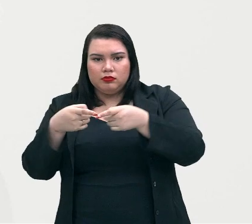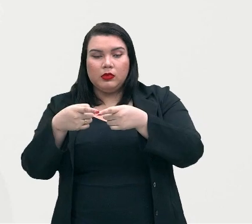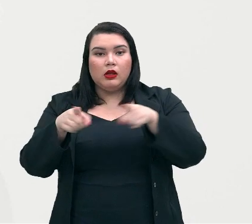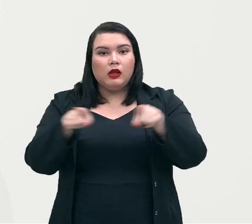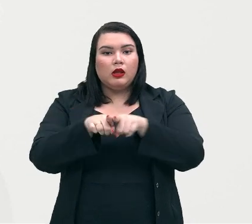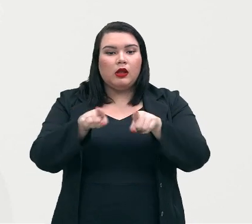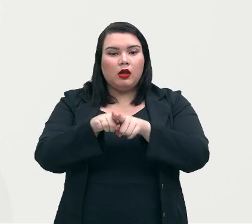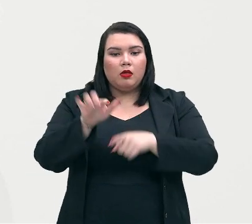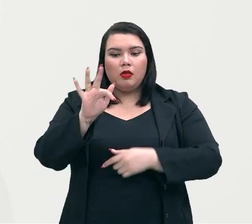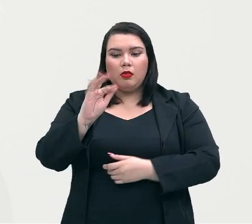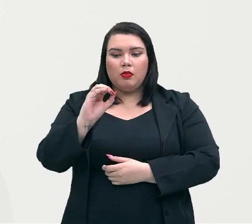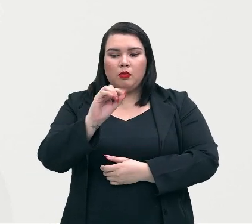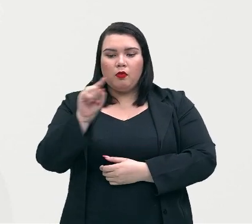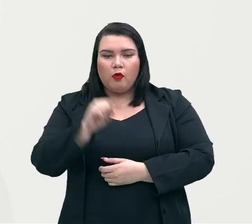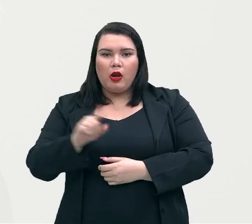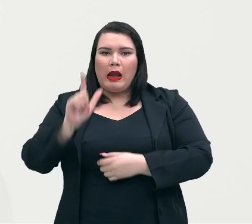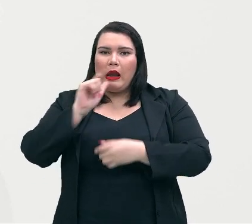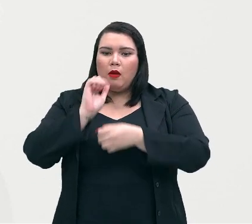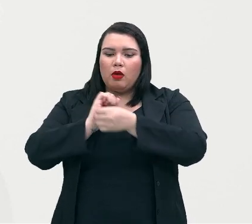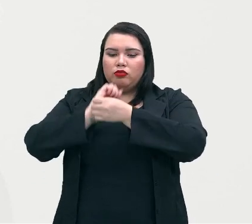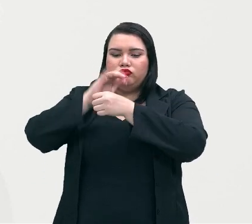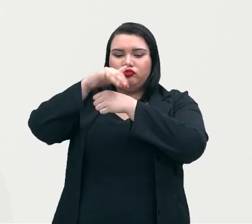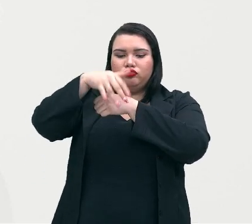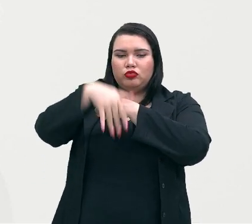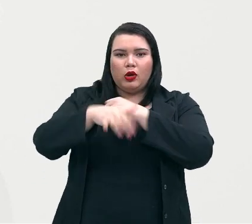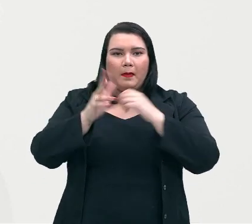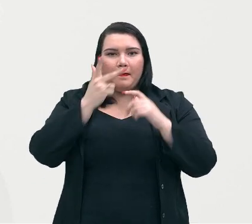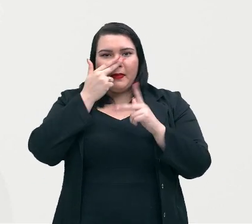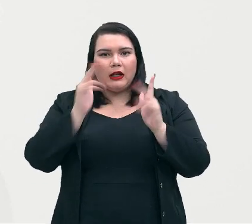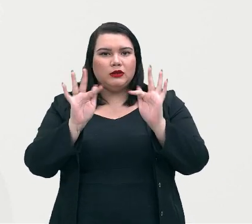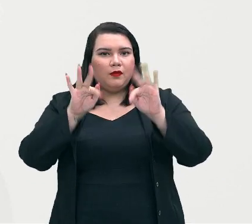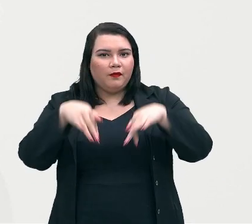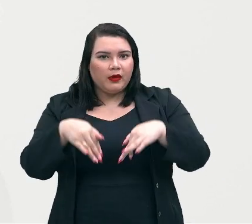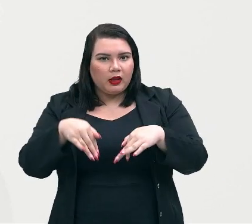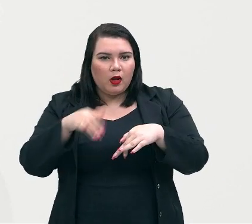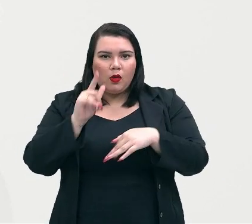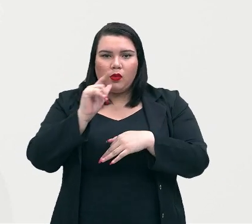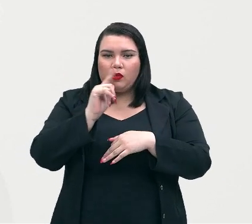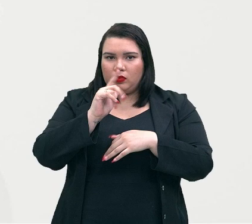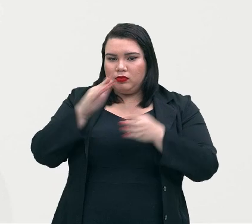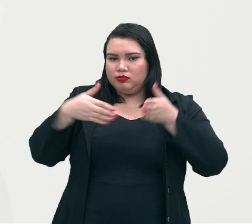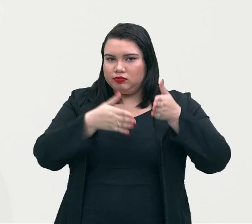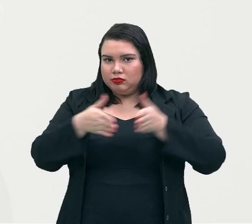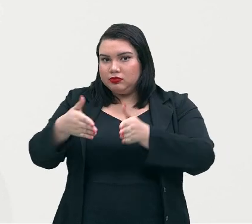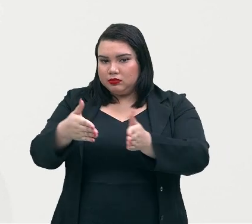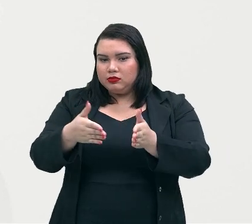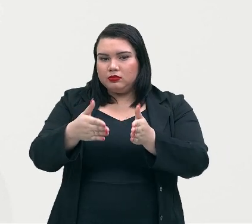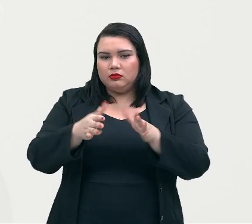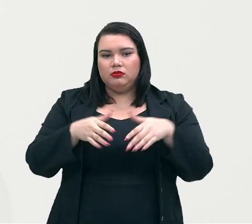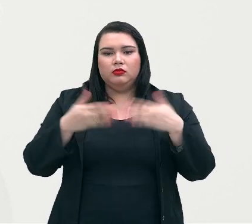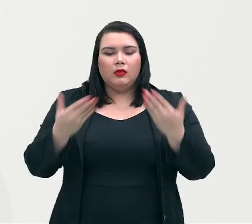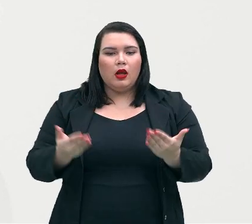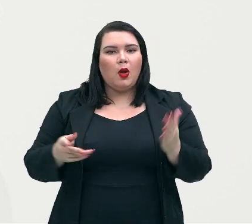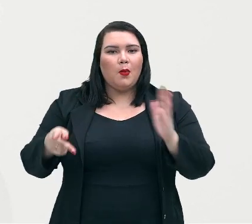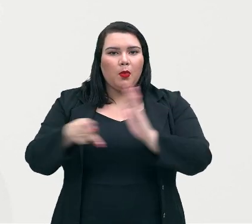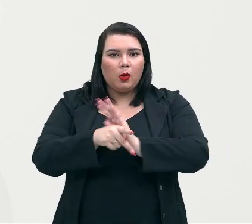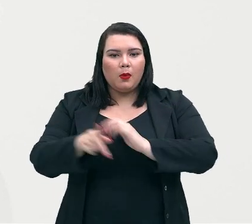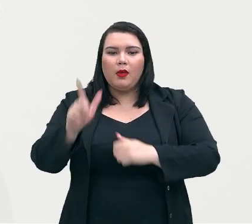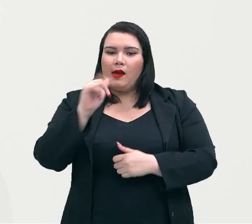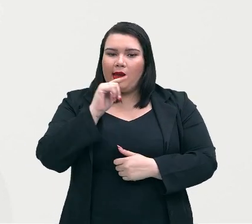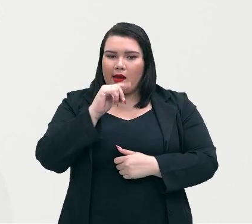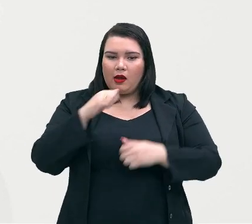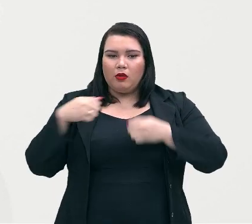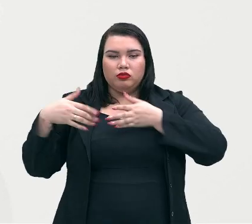ele acaba desaguando, tá? E esses elementos juntos, gente, eles drenam as águas da bacia,